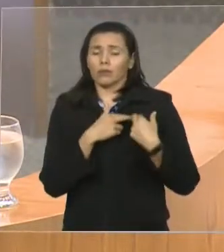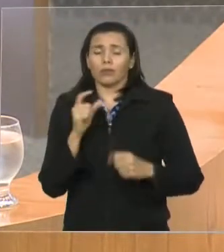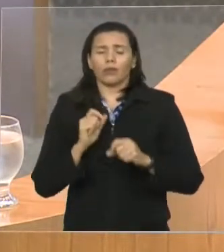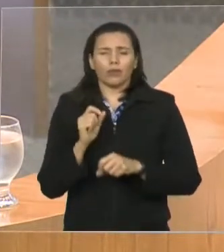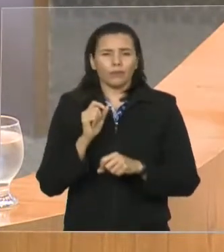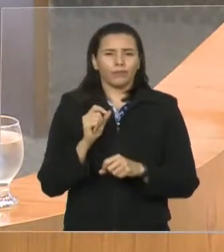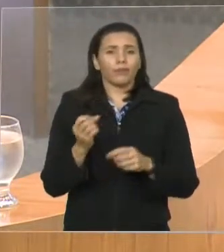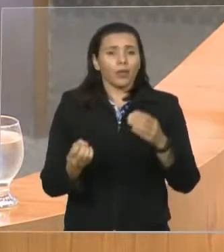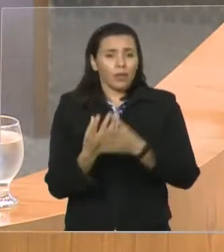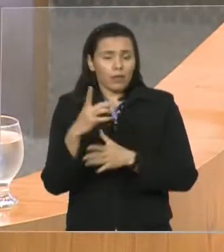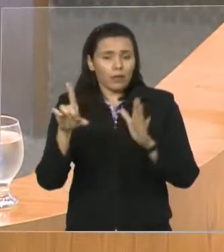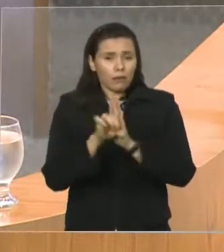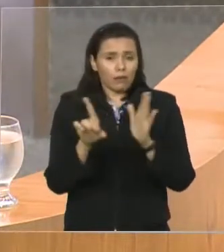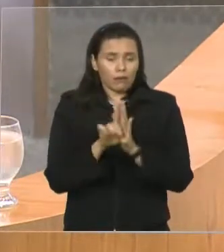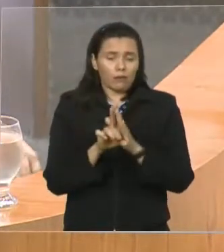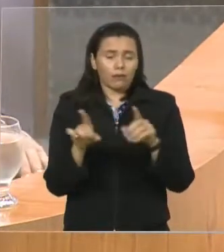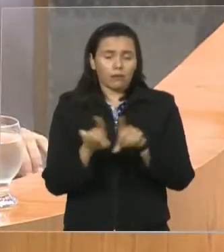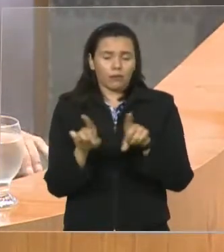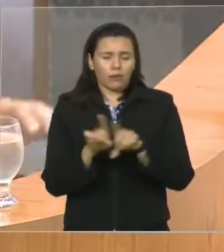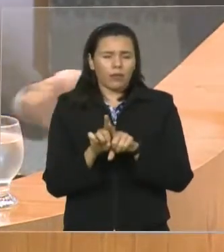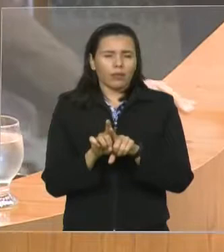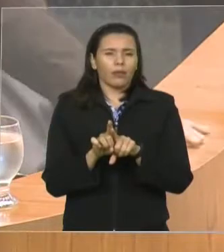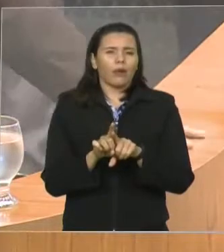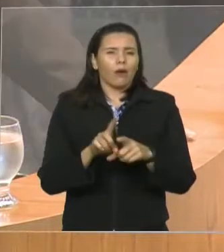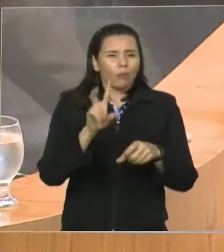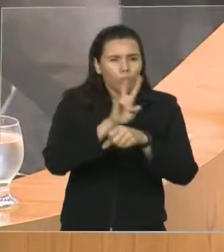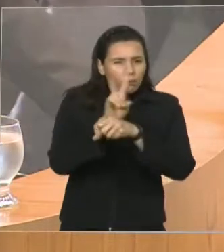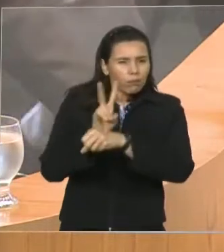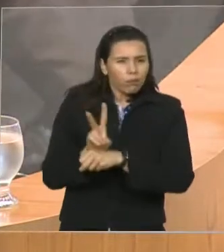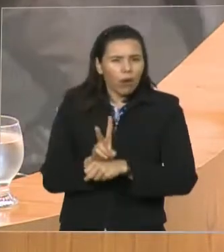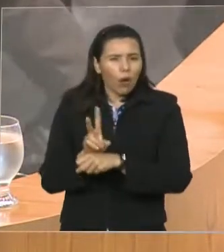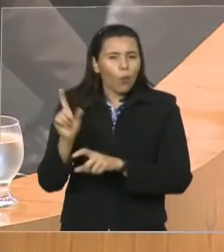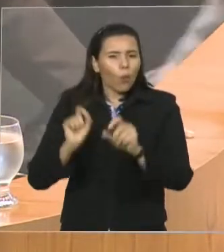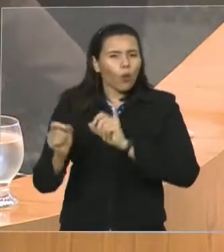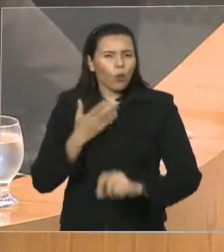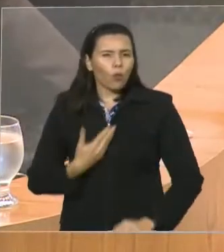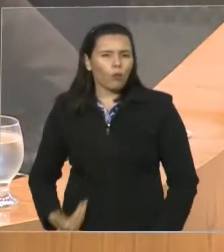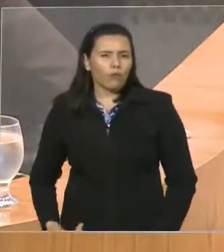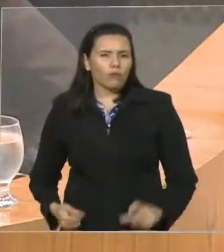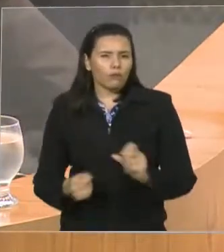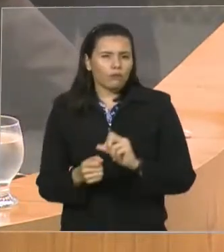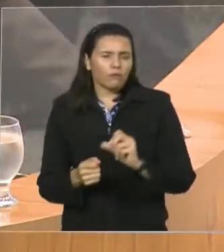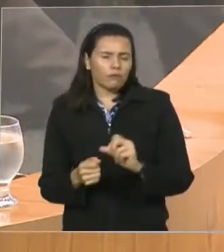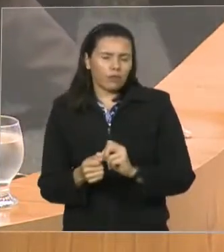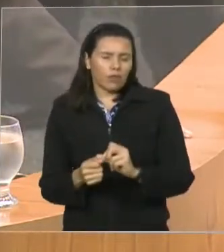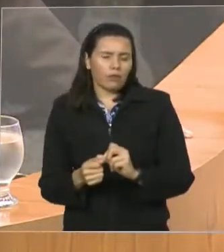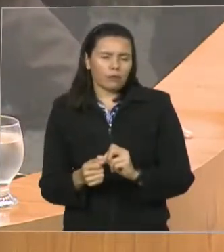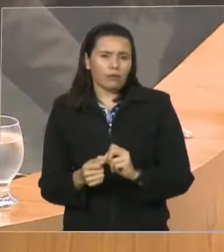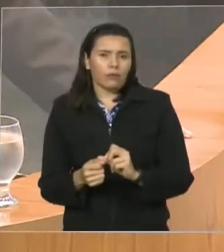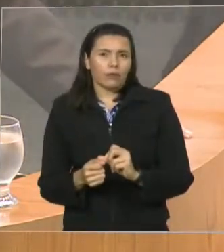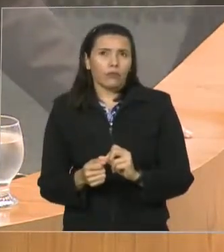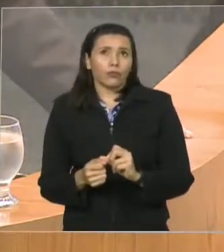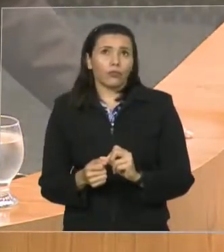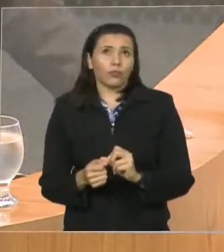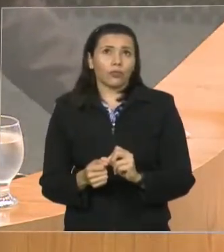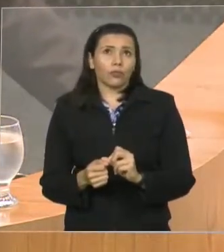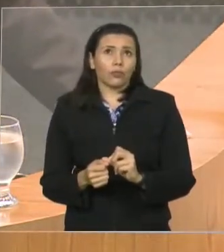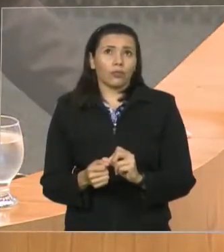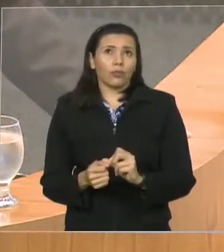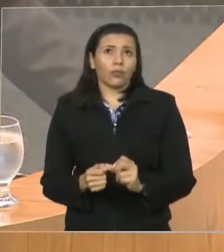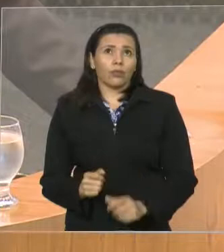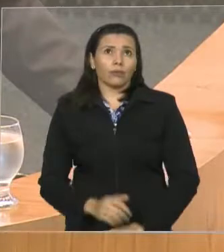E apresentar soluções. E uma solução é a geração de emprego e renda. Realização de concurso